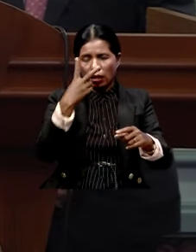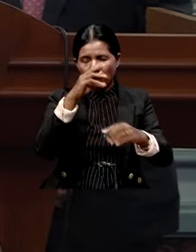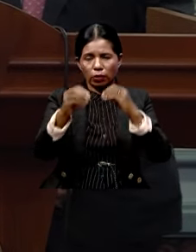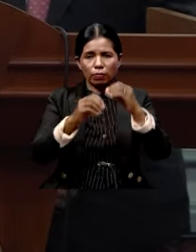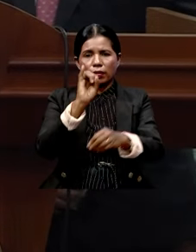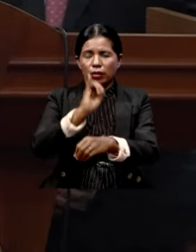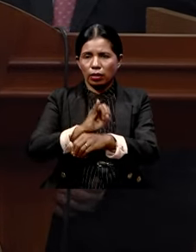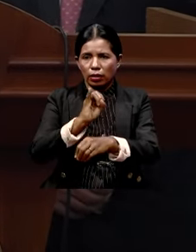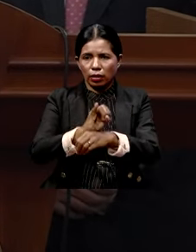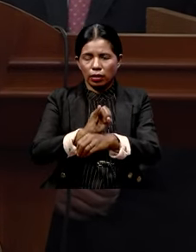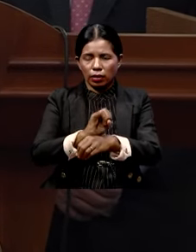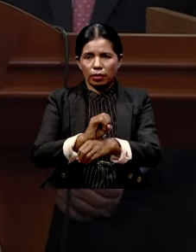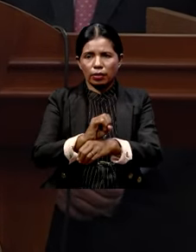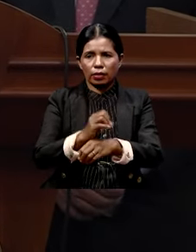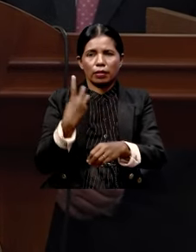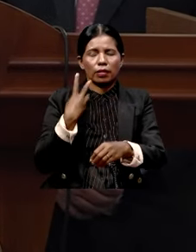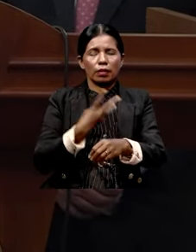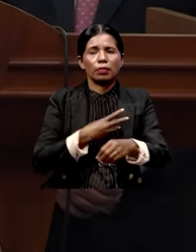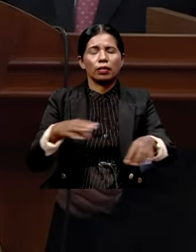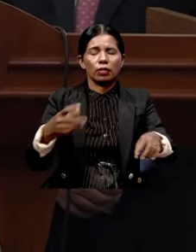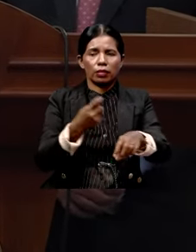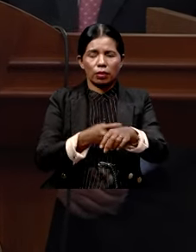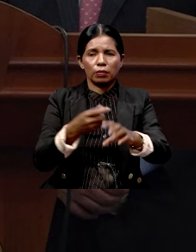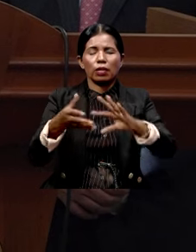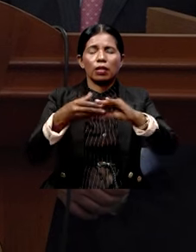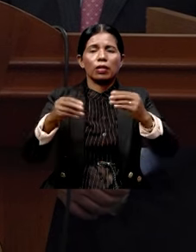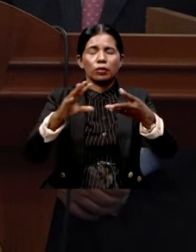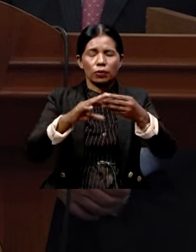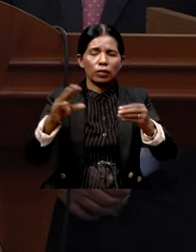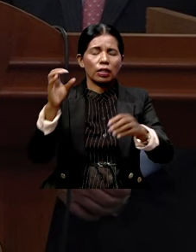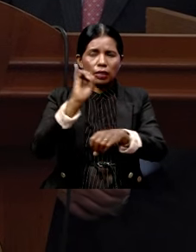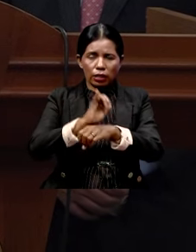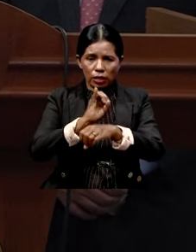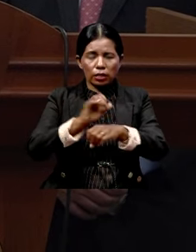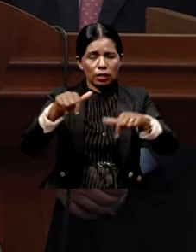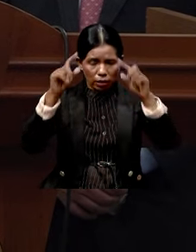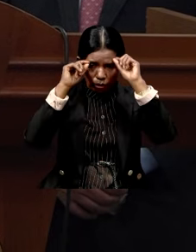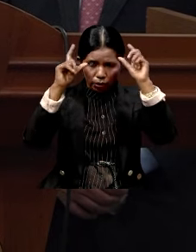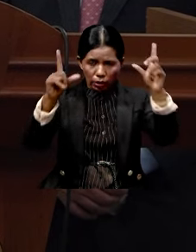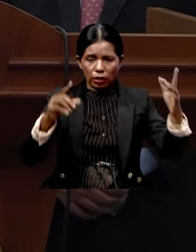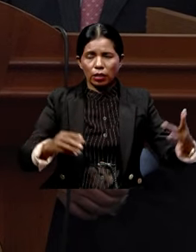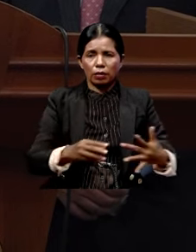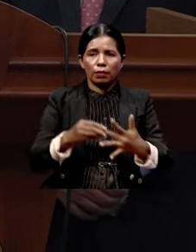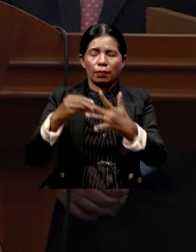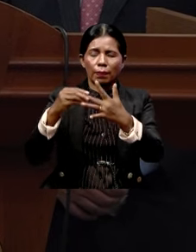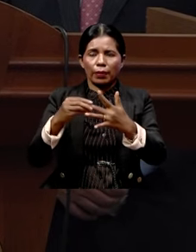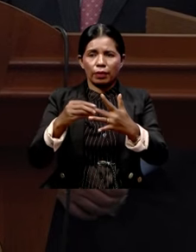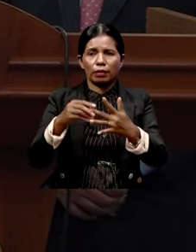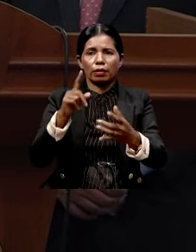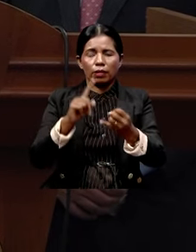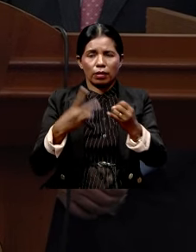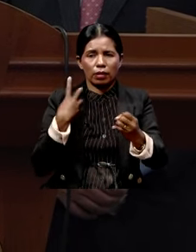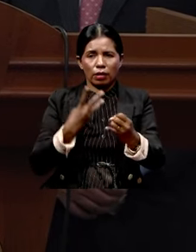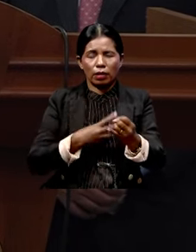fizemos durante este longo tempo da história da Igreja aqui em Timor, mas especialmente, e afim, fiz também